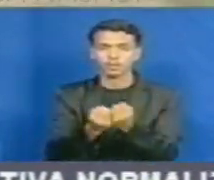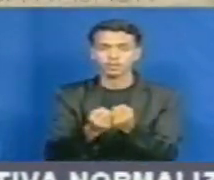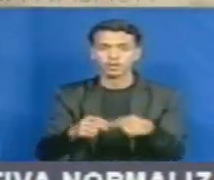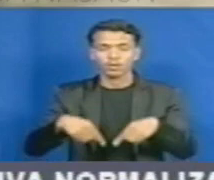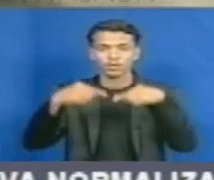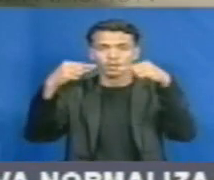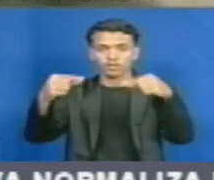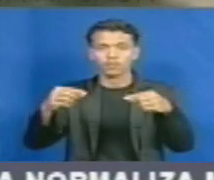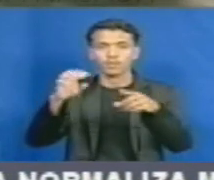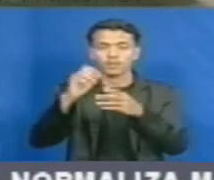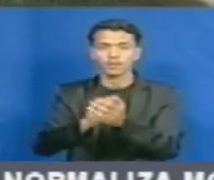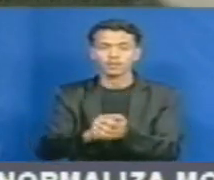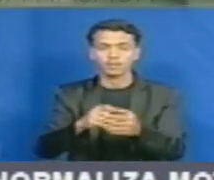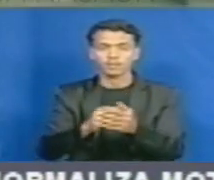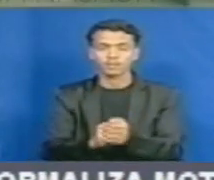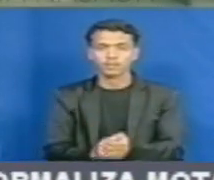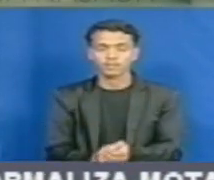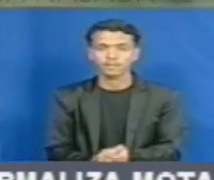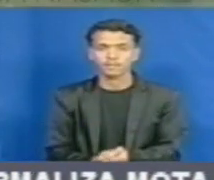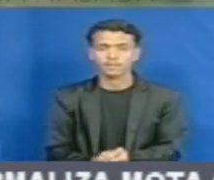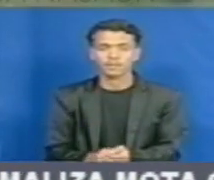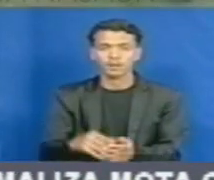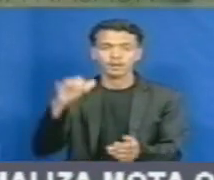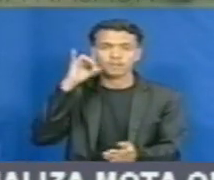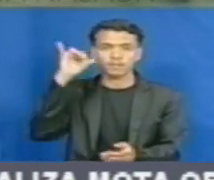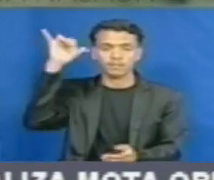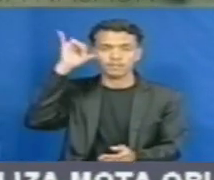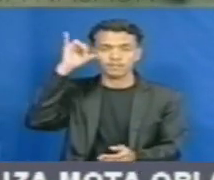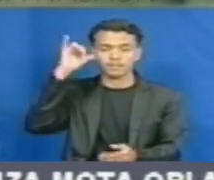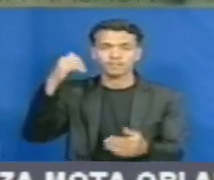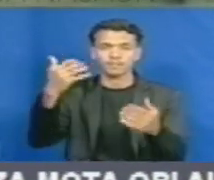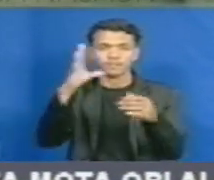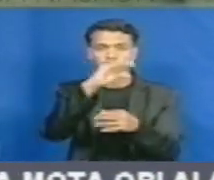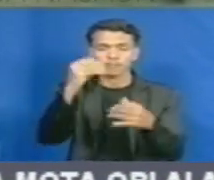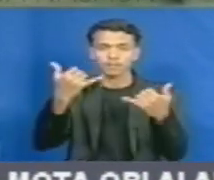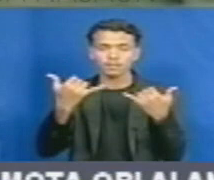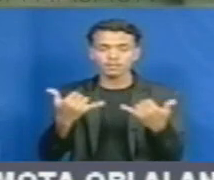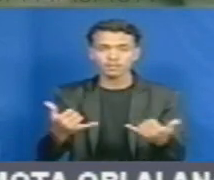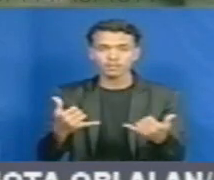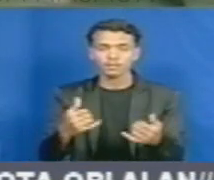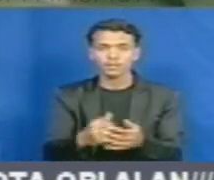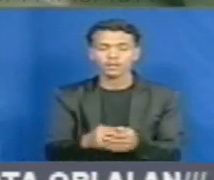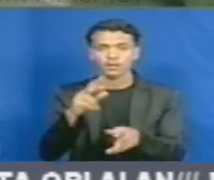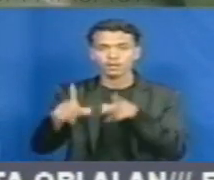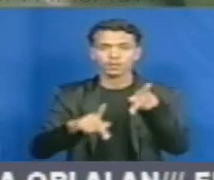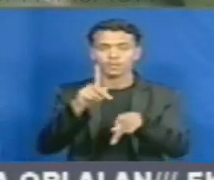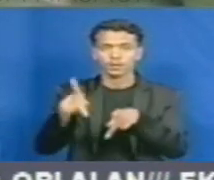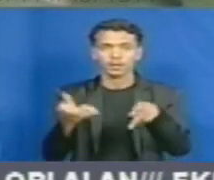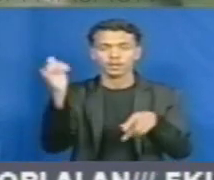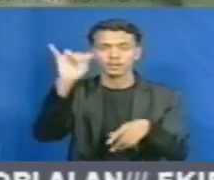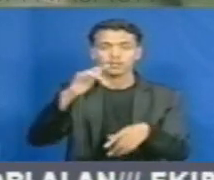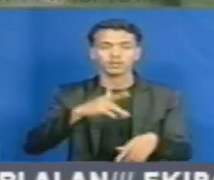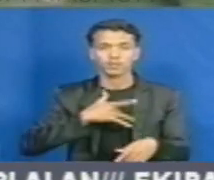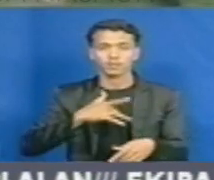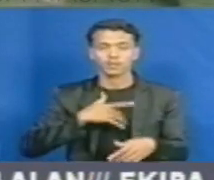para Necessidade de Curto Prazo União. Desde o Seikla, tanto to hoje, a Nene, tinha comunidade Sira contente, teve